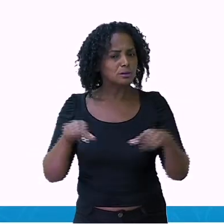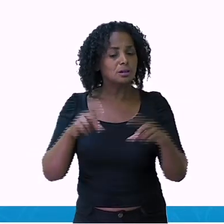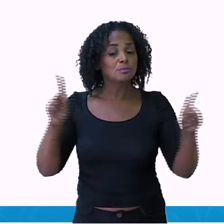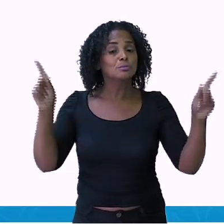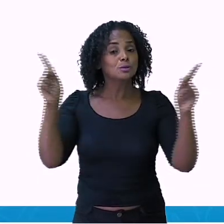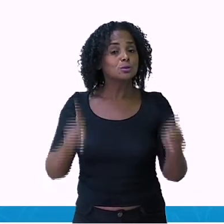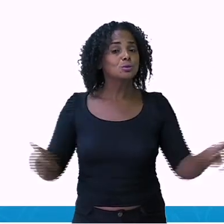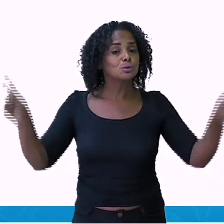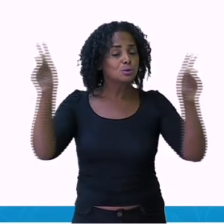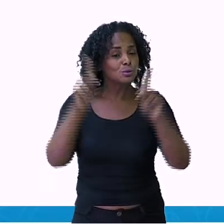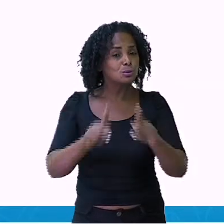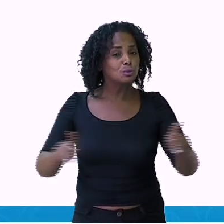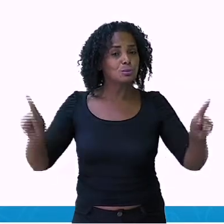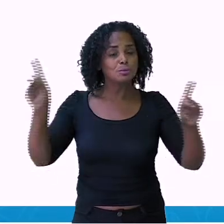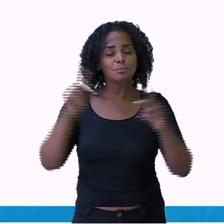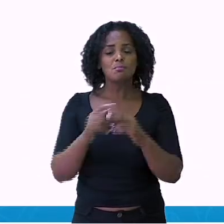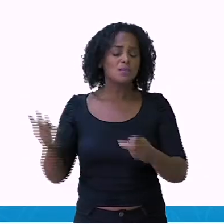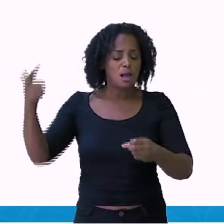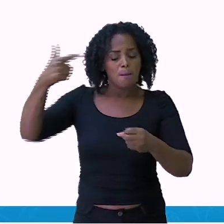centers, postos de